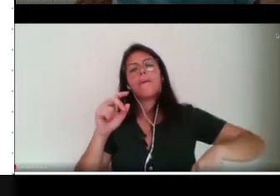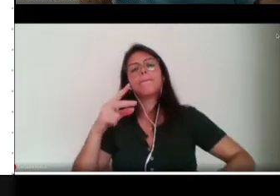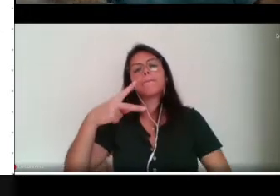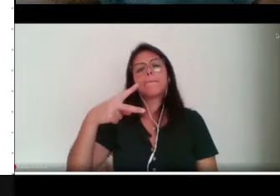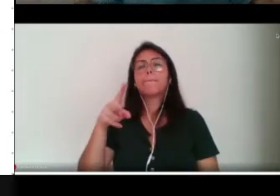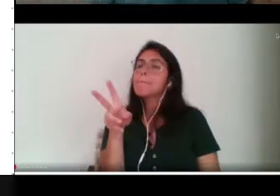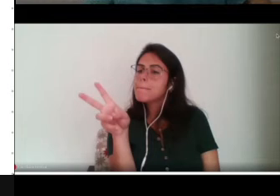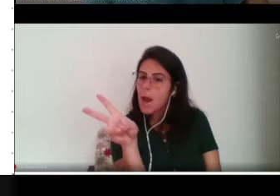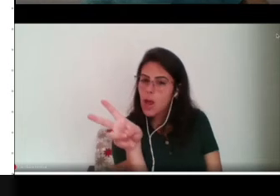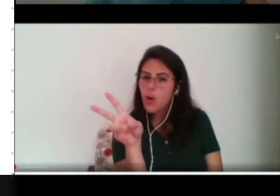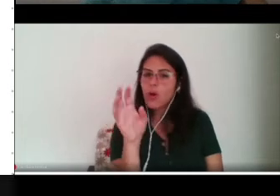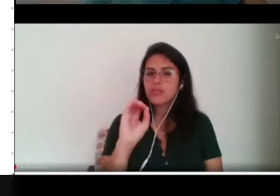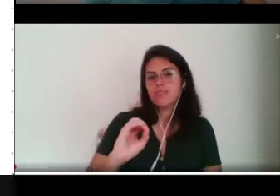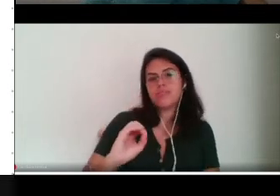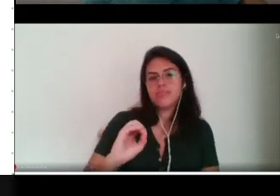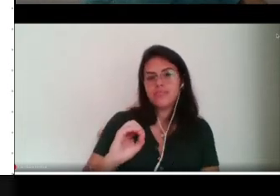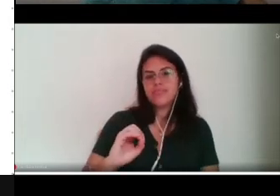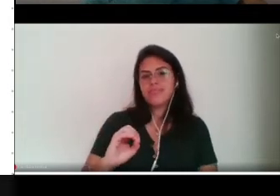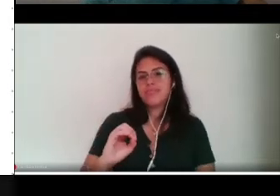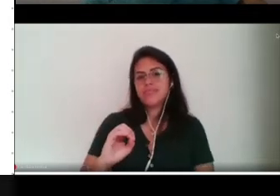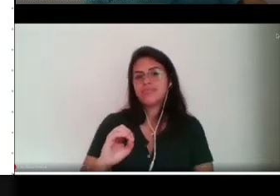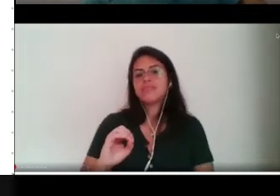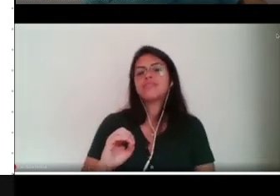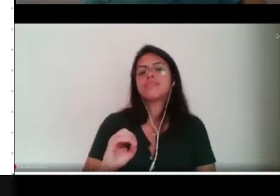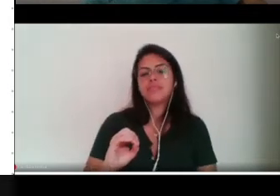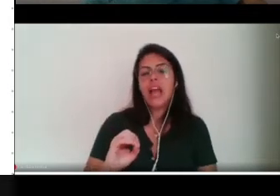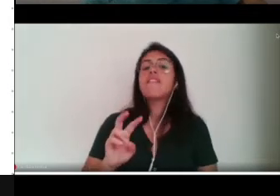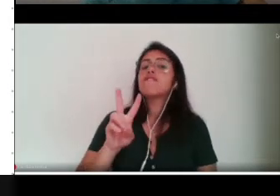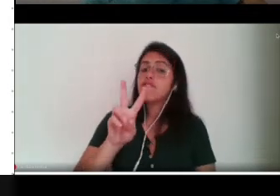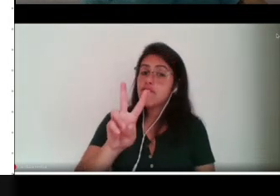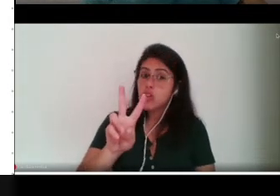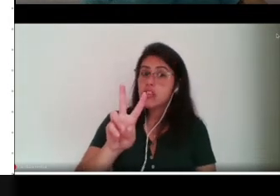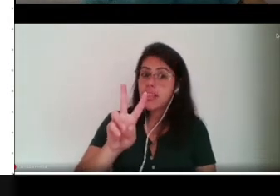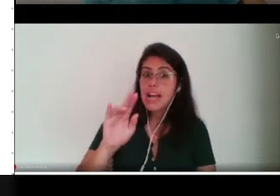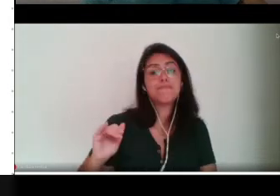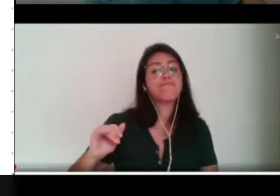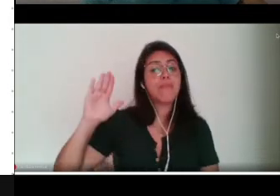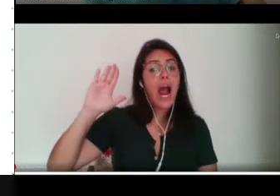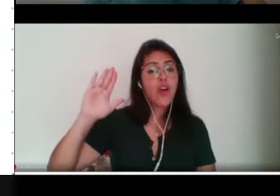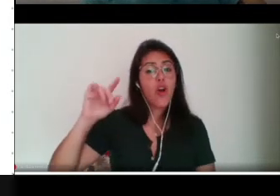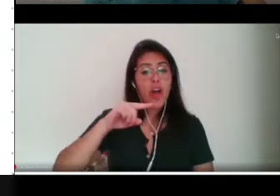que que a velocidade é maior que zero ao longo dessa curva?